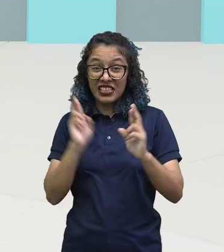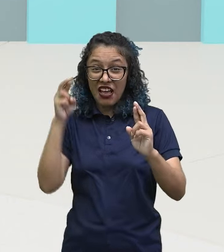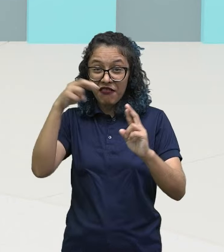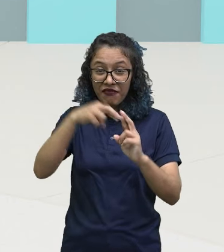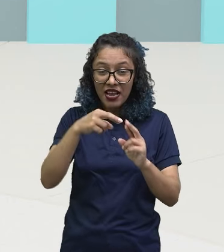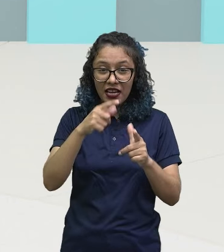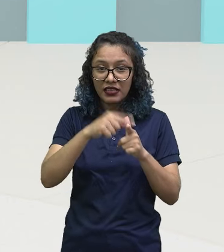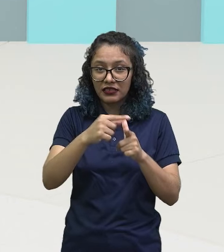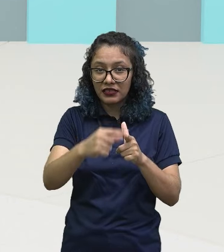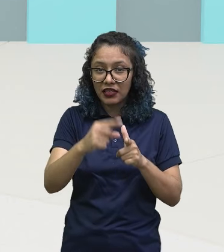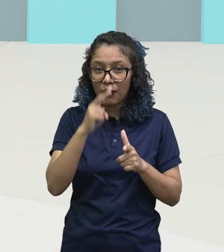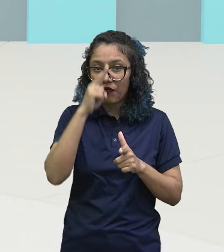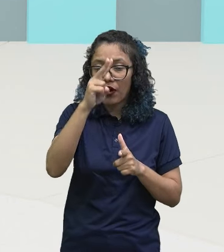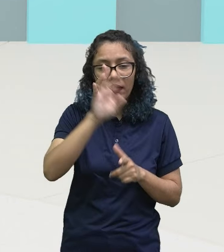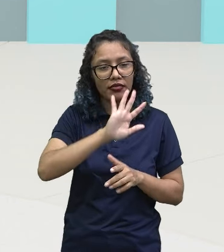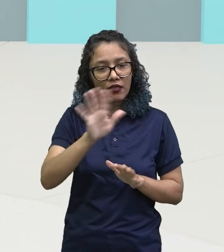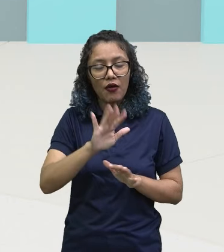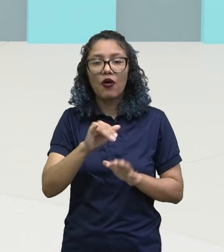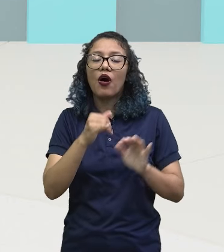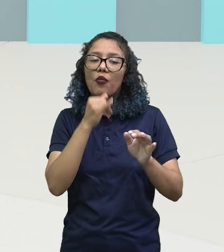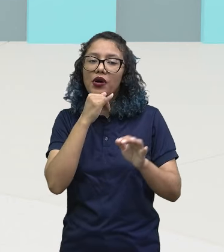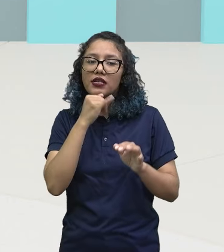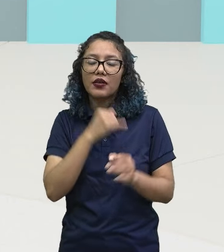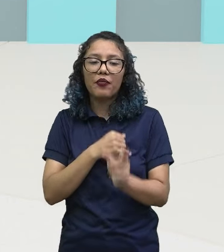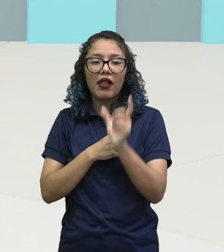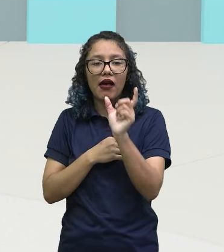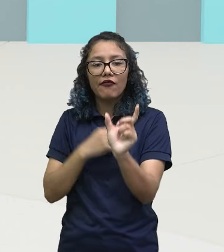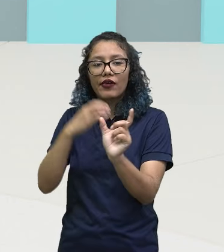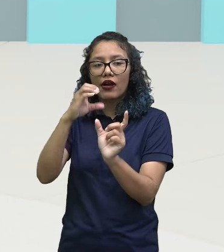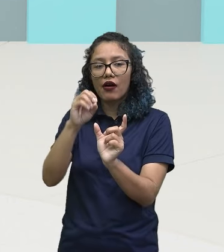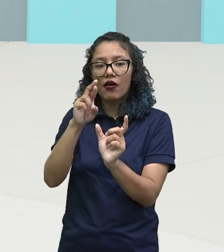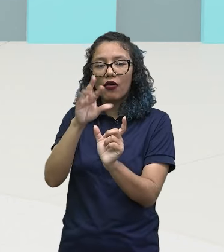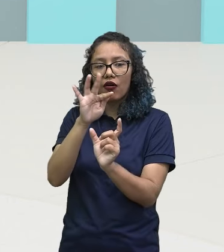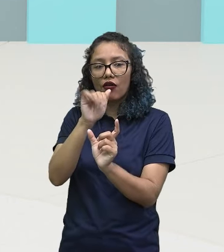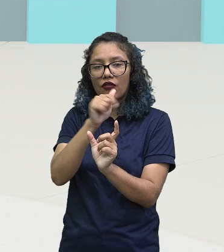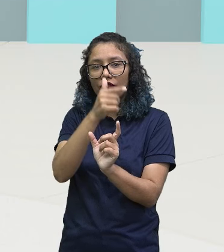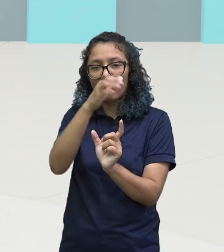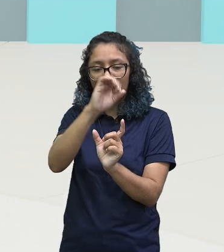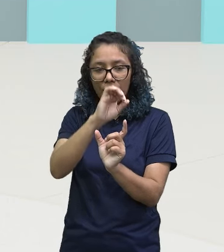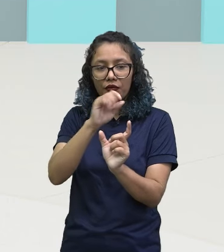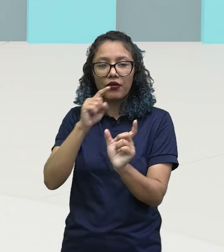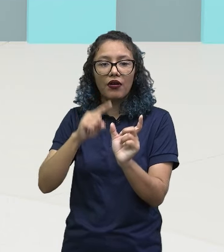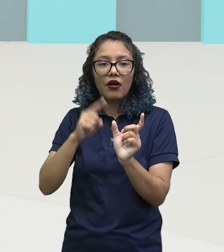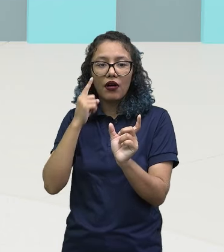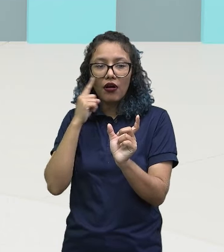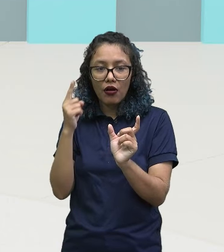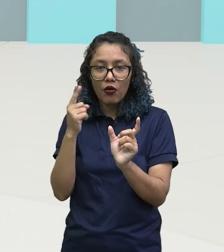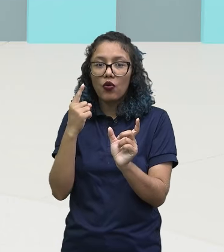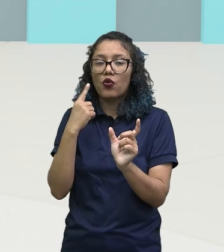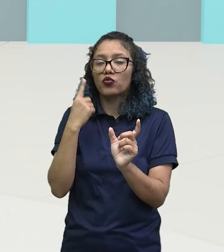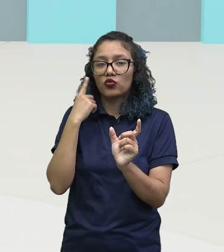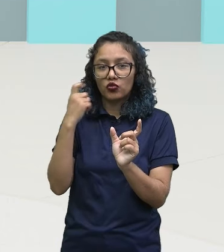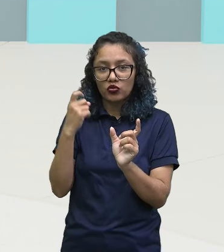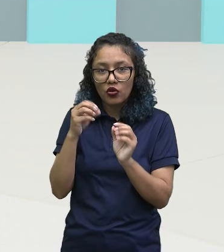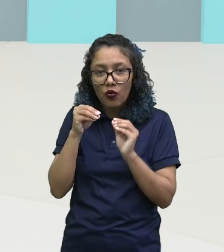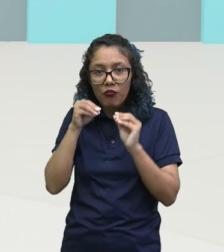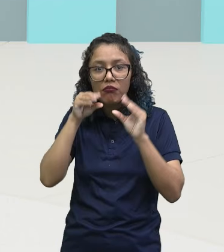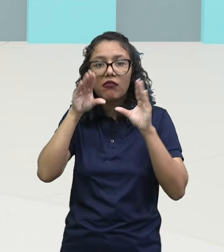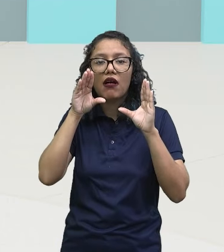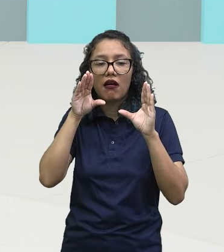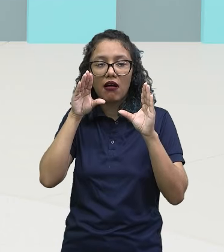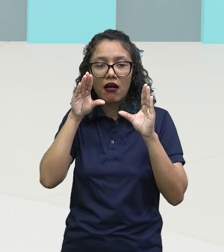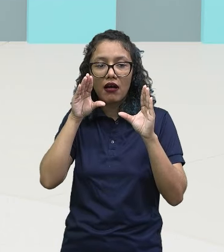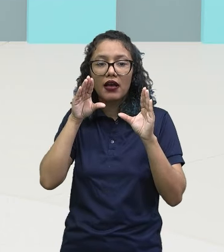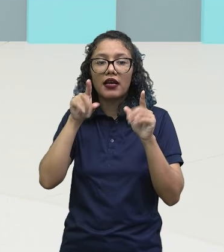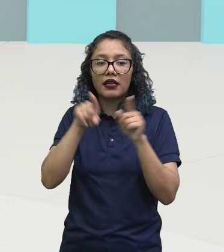do órfão, por exemplo, da palavra órfão. Perceba que quando eu digo órfão, eu tenho um som aberto, órfão,